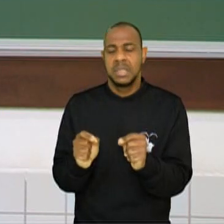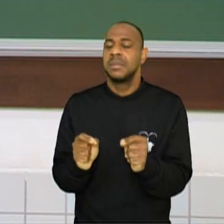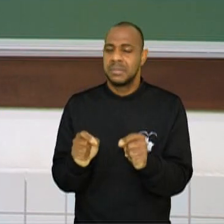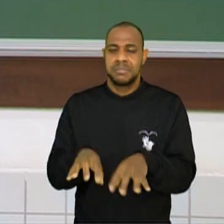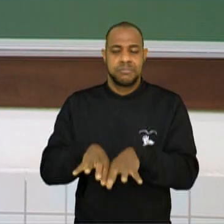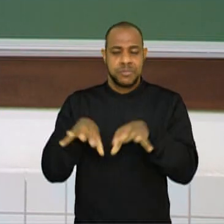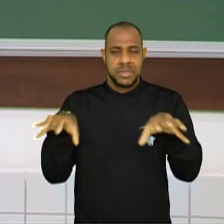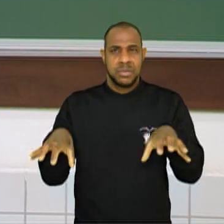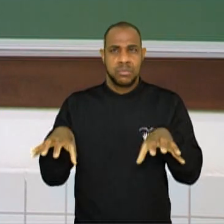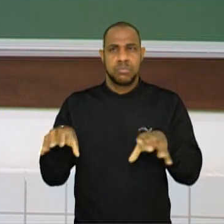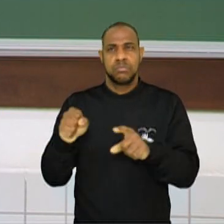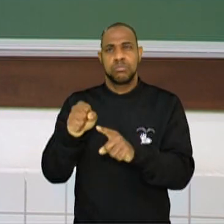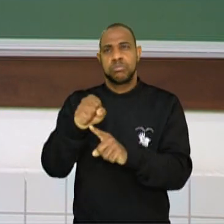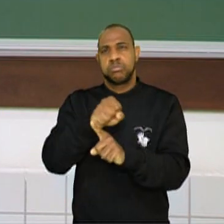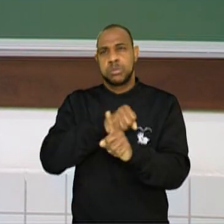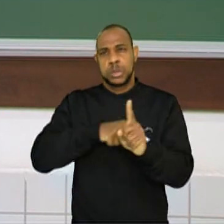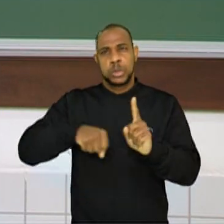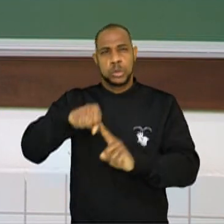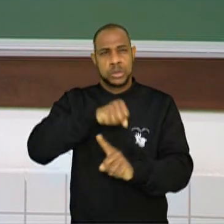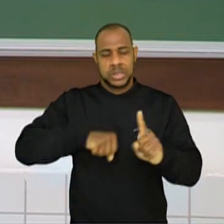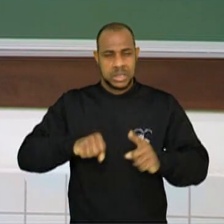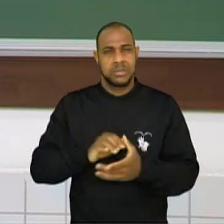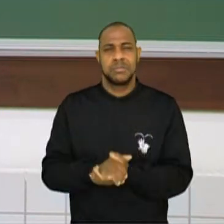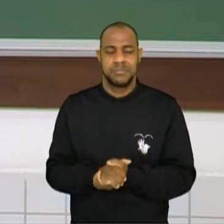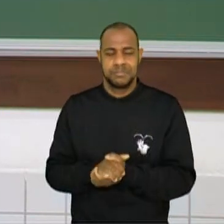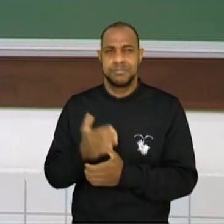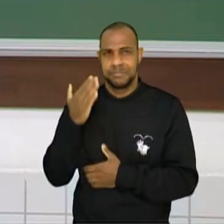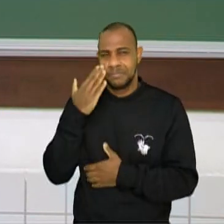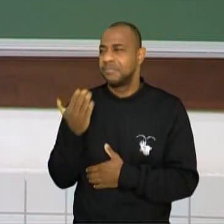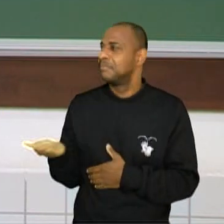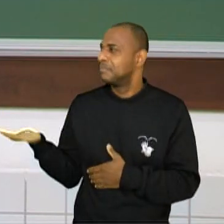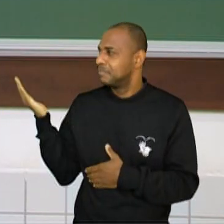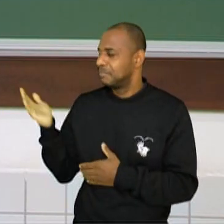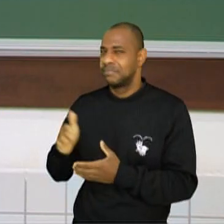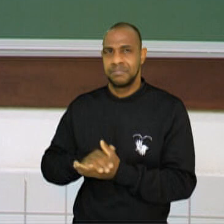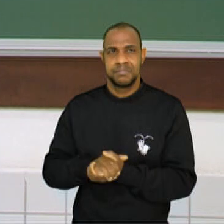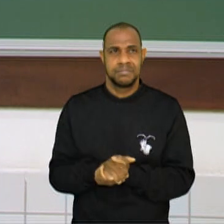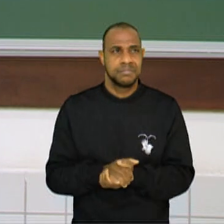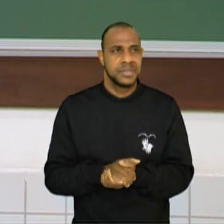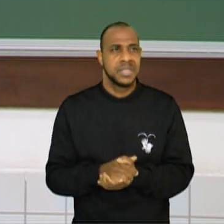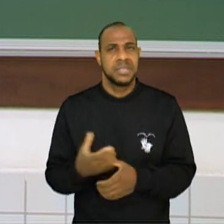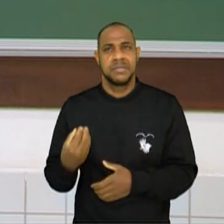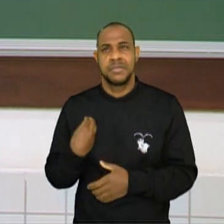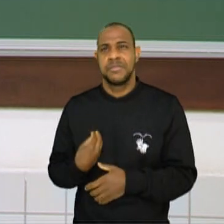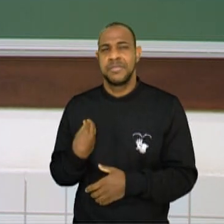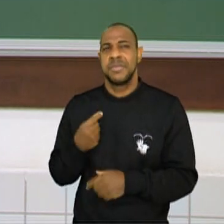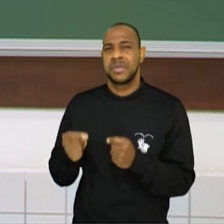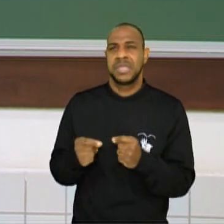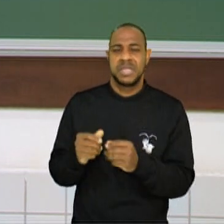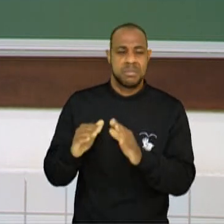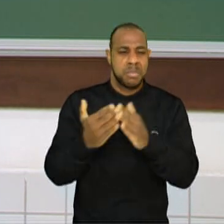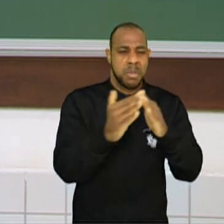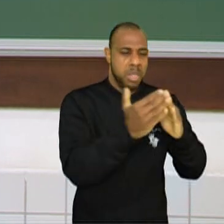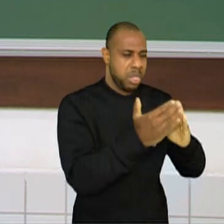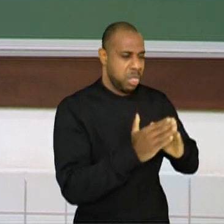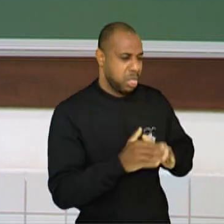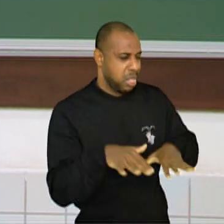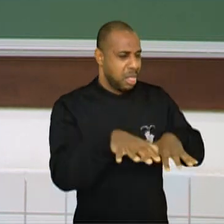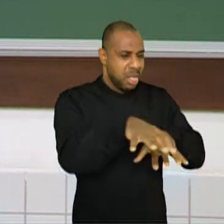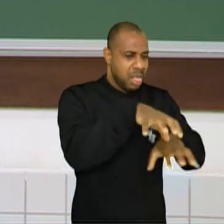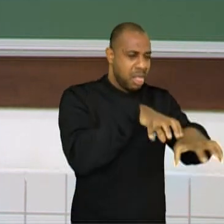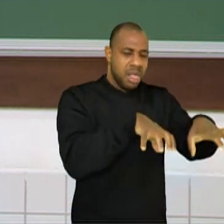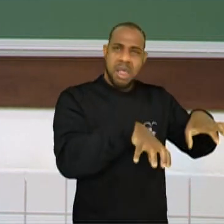social, é um símbolo também da exclusão. Porque o candango que não mora lá foi viver nas periferias, algumas cidades satélites que hoje